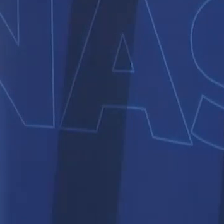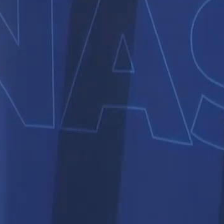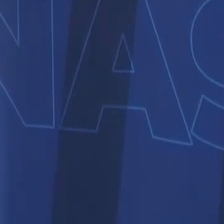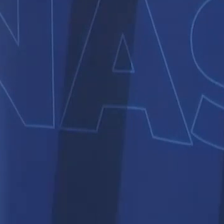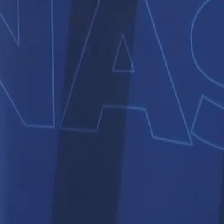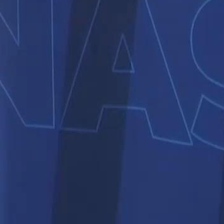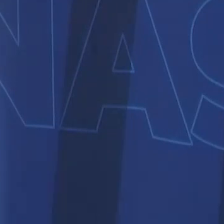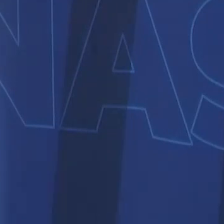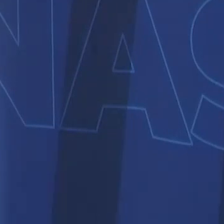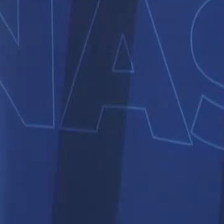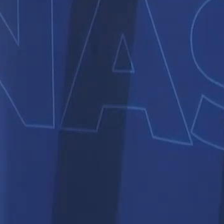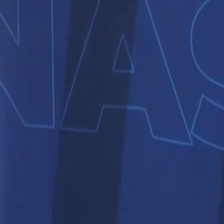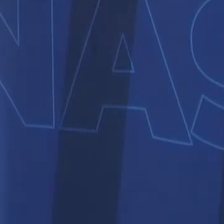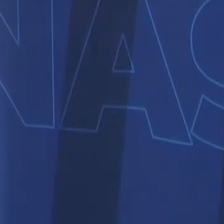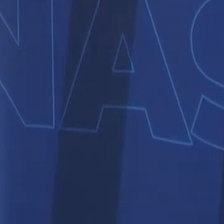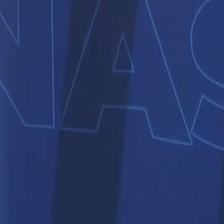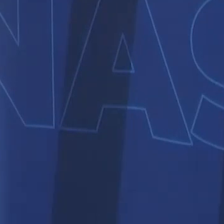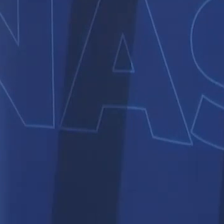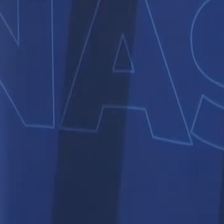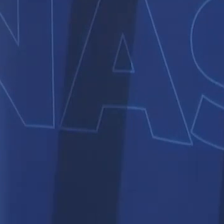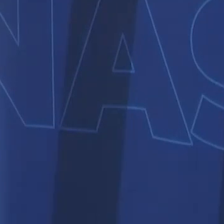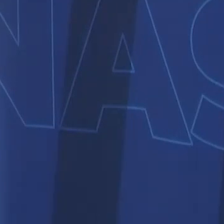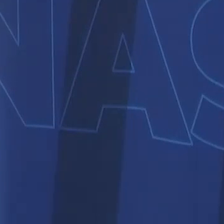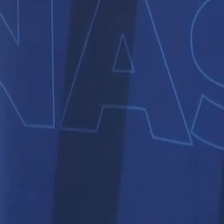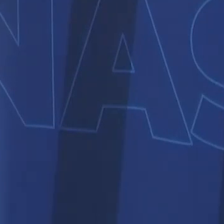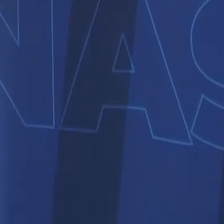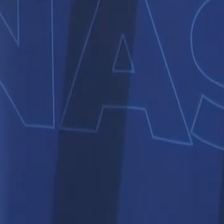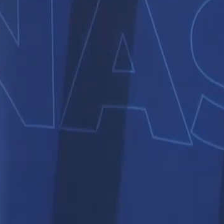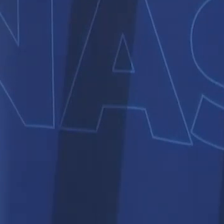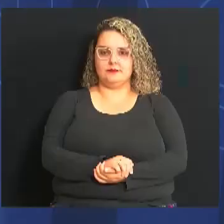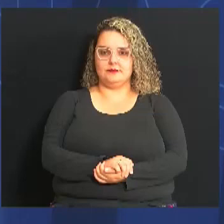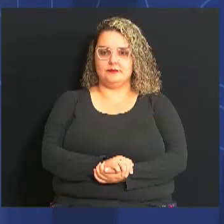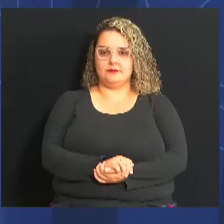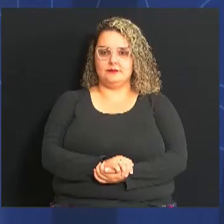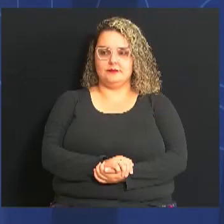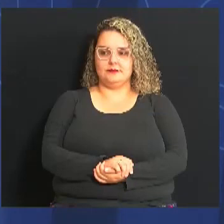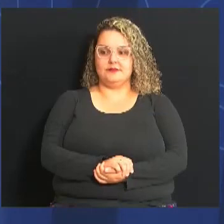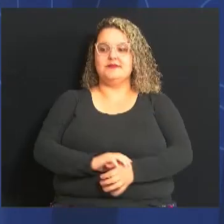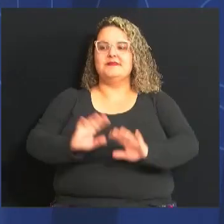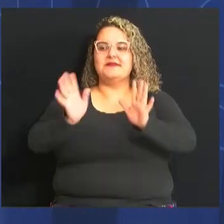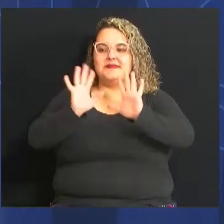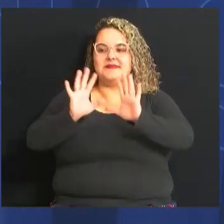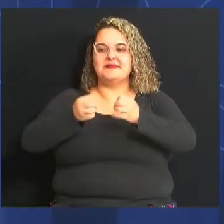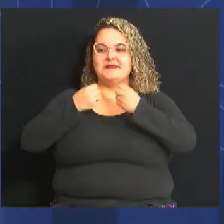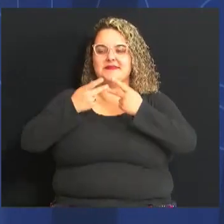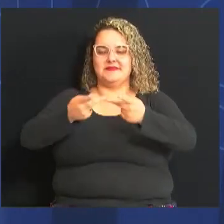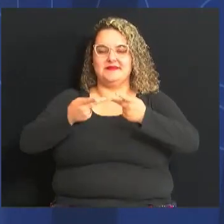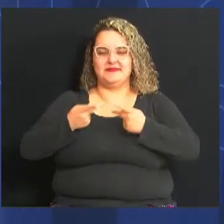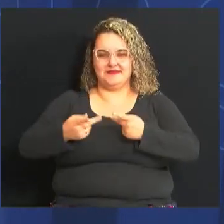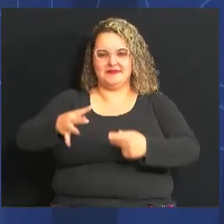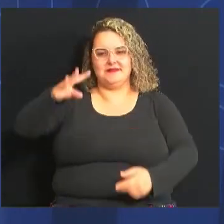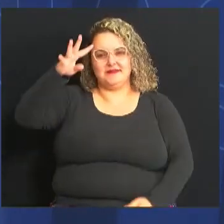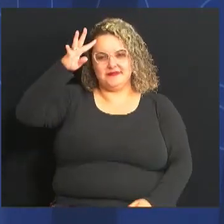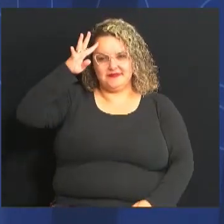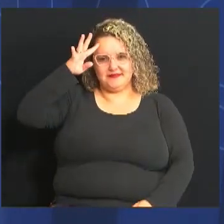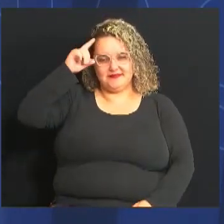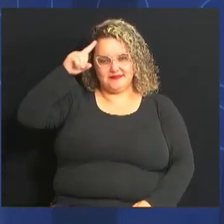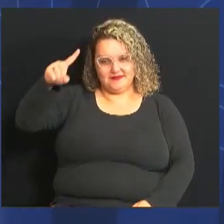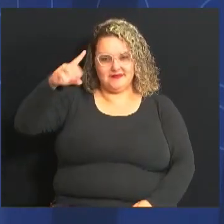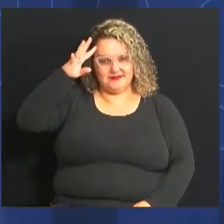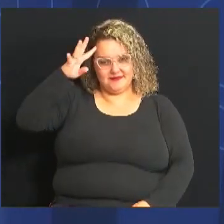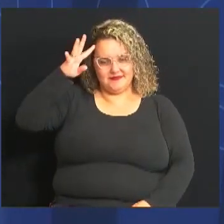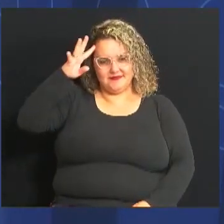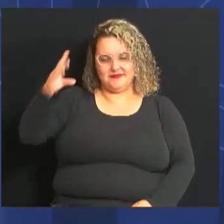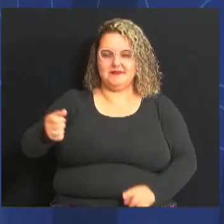Olá, seja bem-vinda, seja bem-vindo. Sextou, 4 de novembro de 2022. Começa agora o Câmara